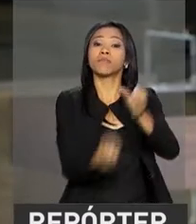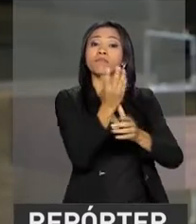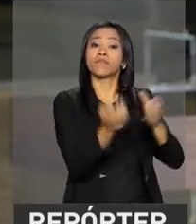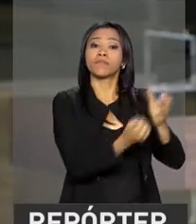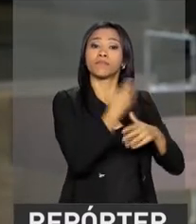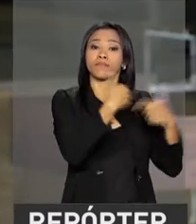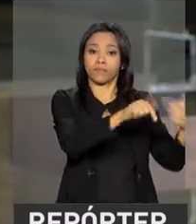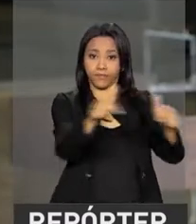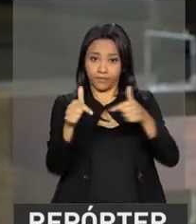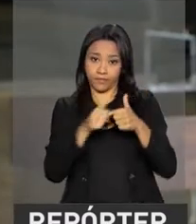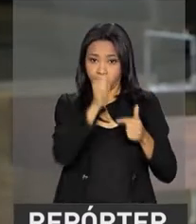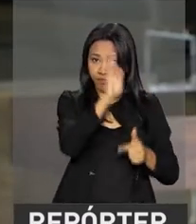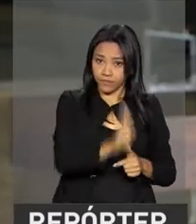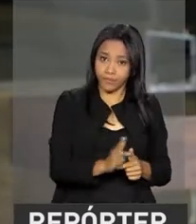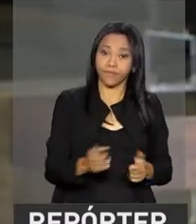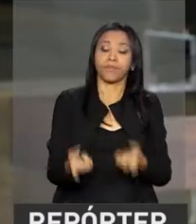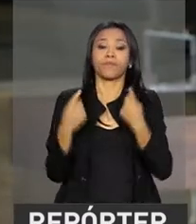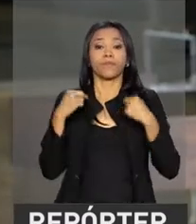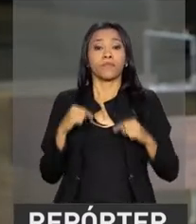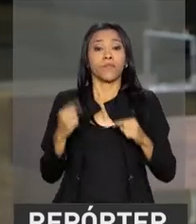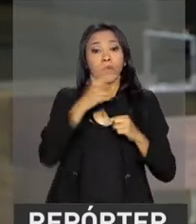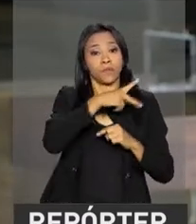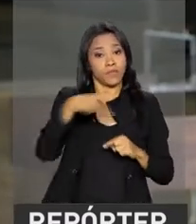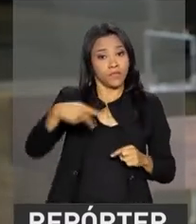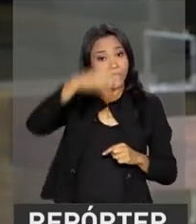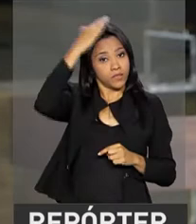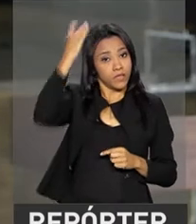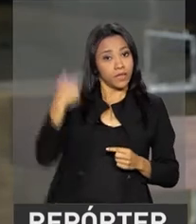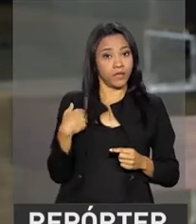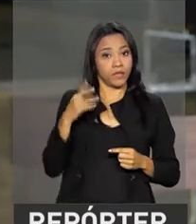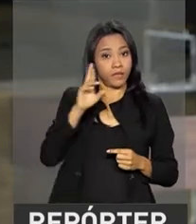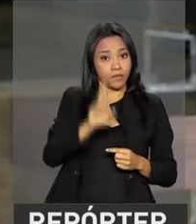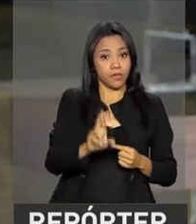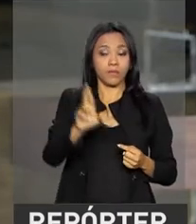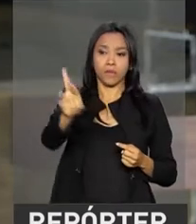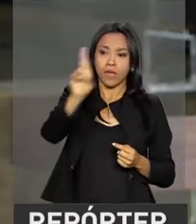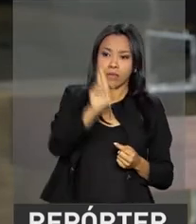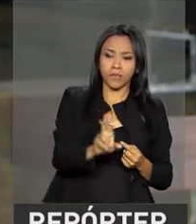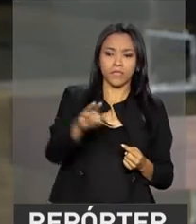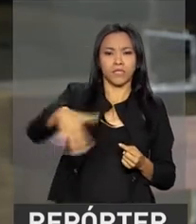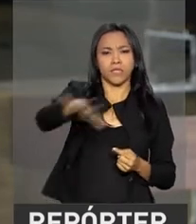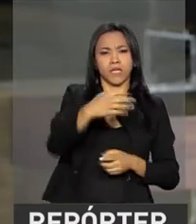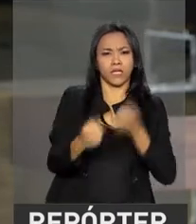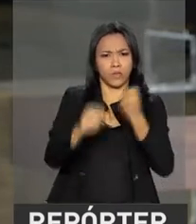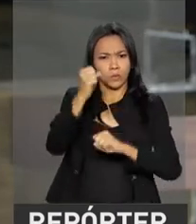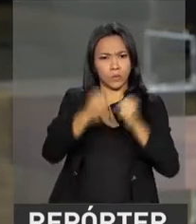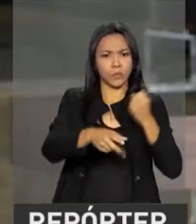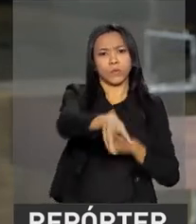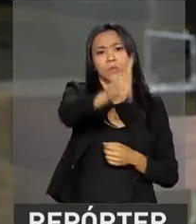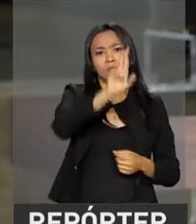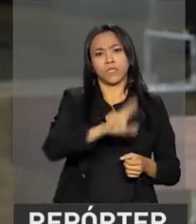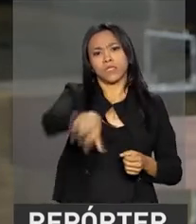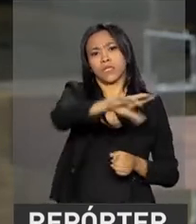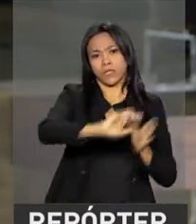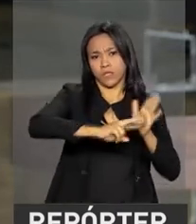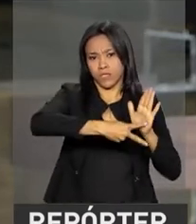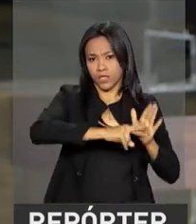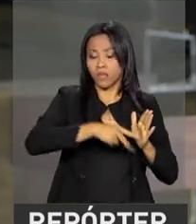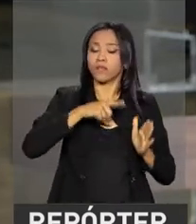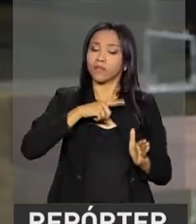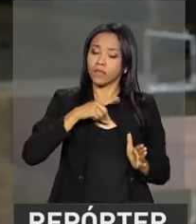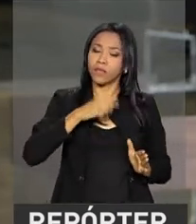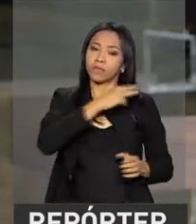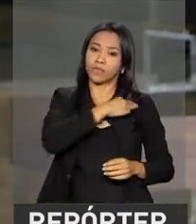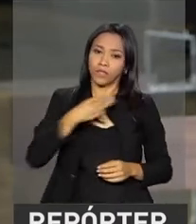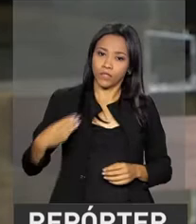no país. Além do presidente Michel Temer e de representantes dos trabalhadores e do setor industrial, participam também ministros de